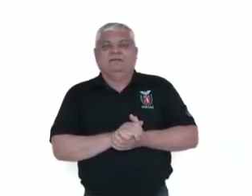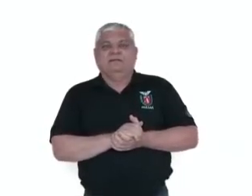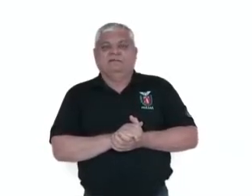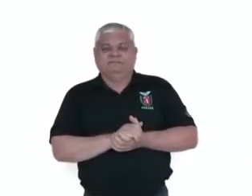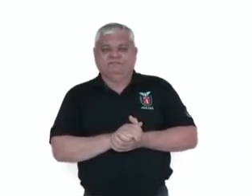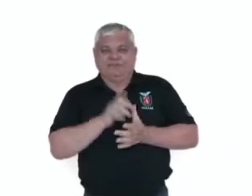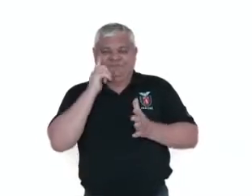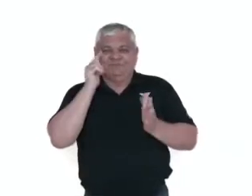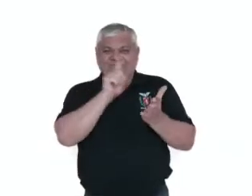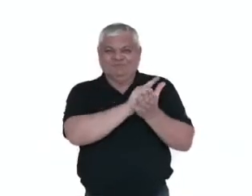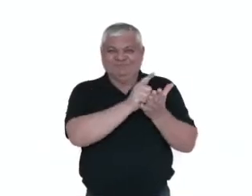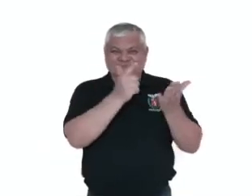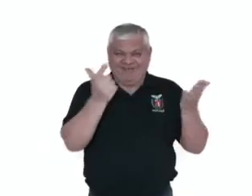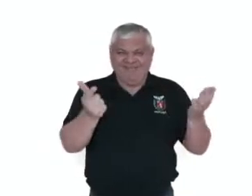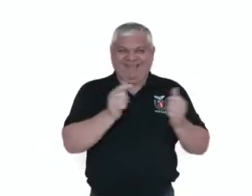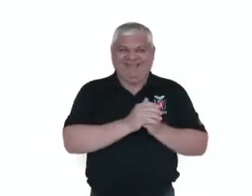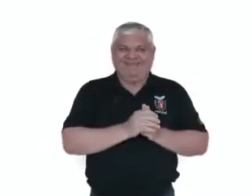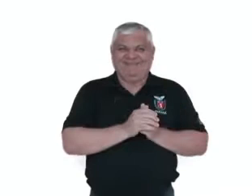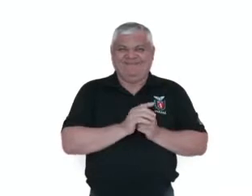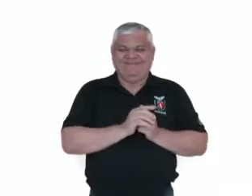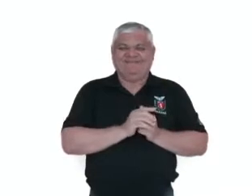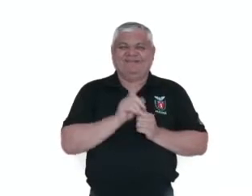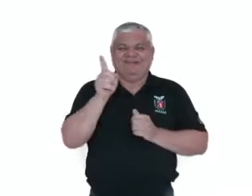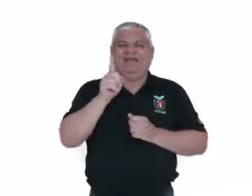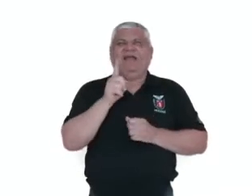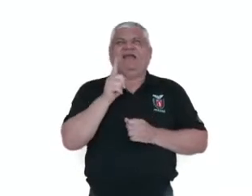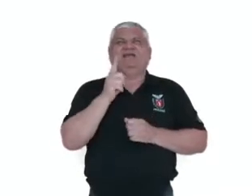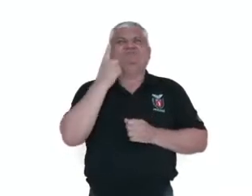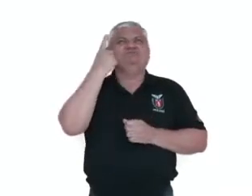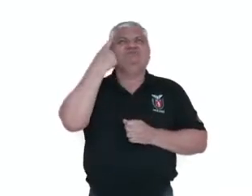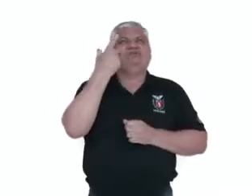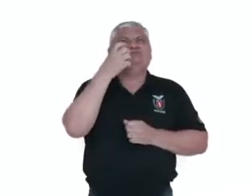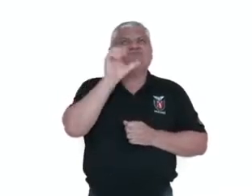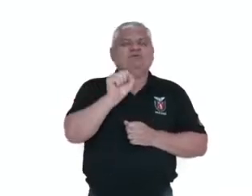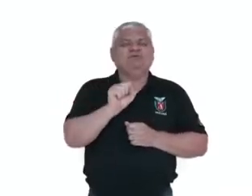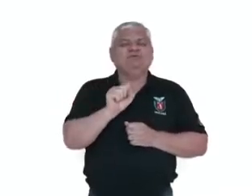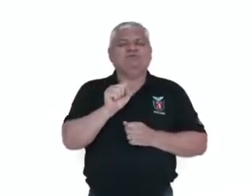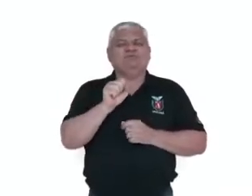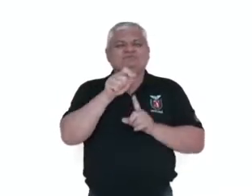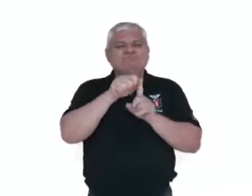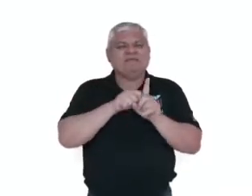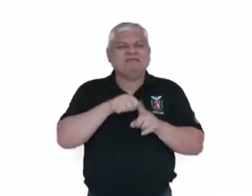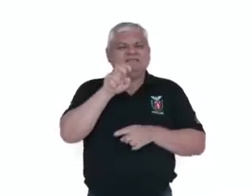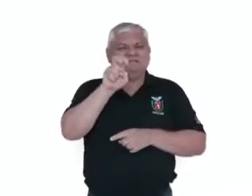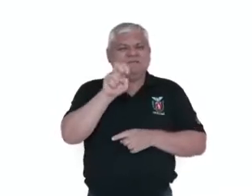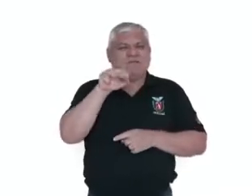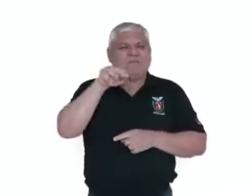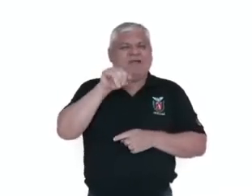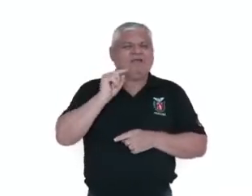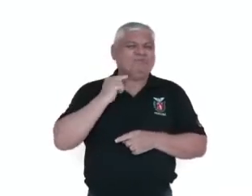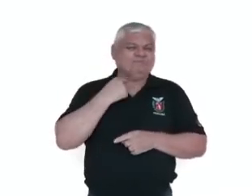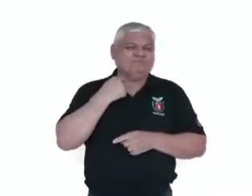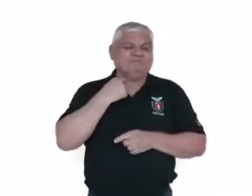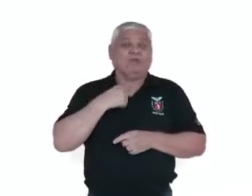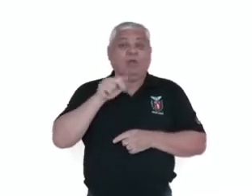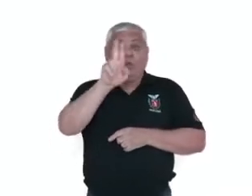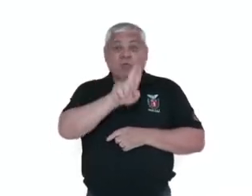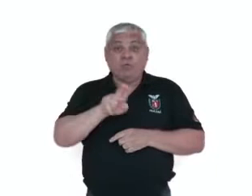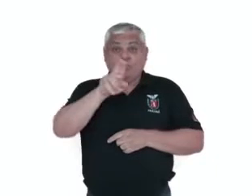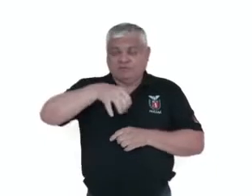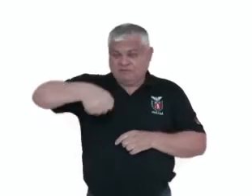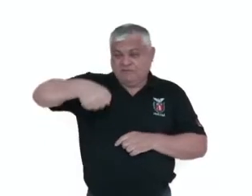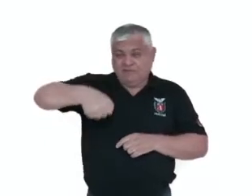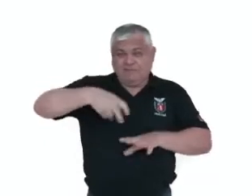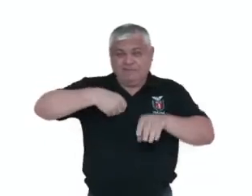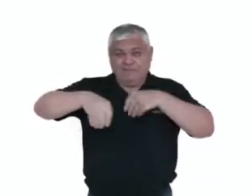matéria publicada no caderno Mercado, em 18/5, em que o senhor informa sobre a proibição do uso de sacolas plásticas como